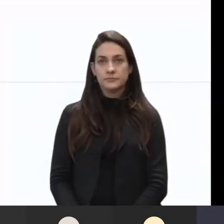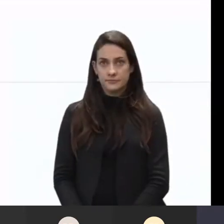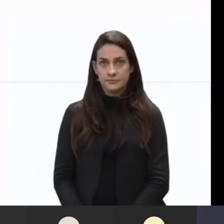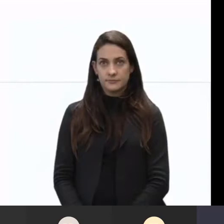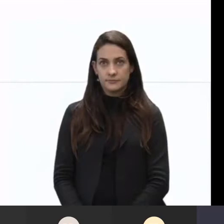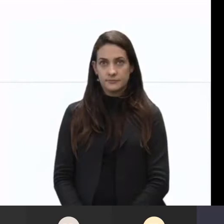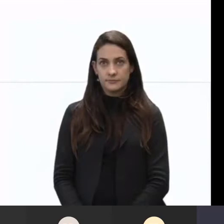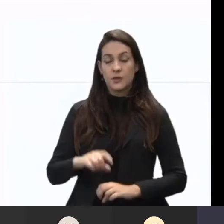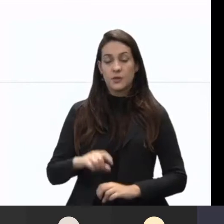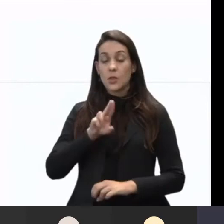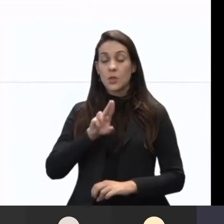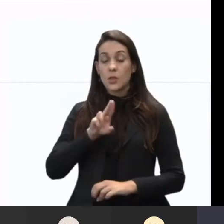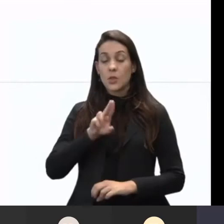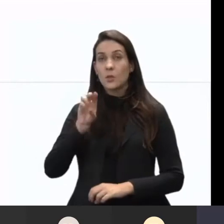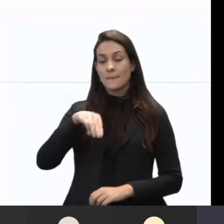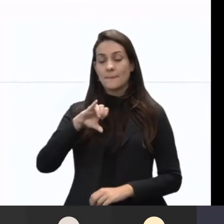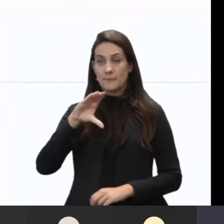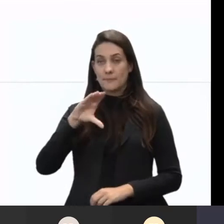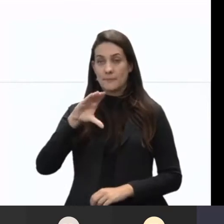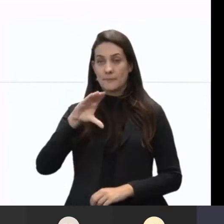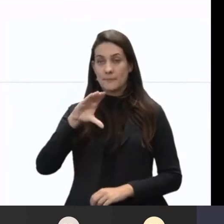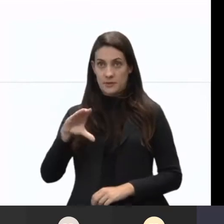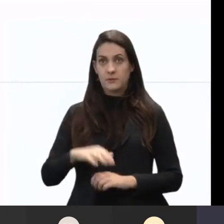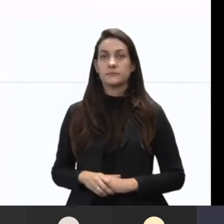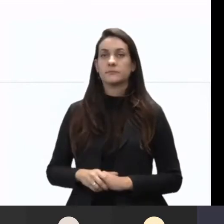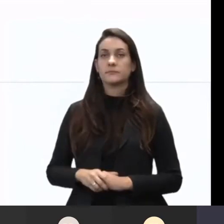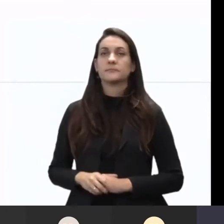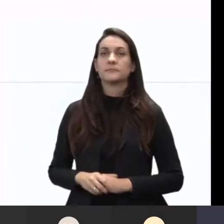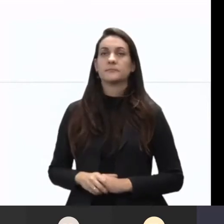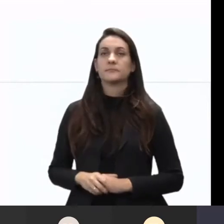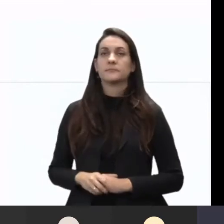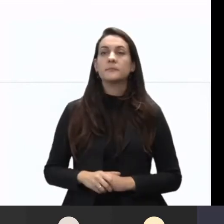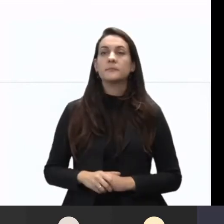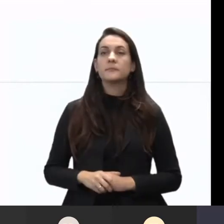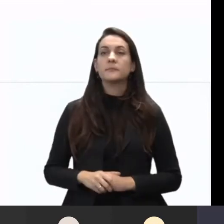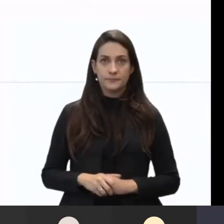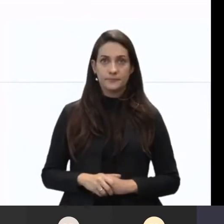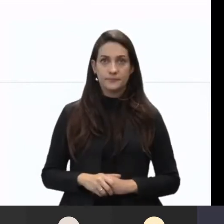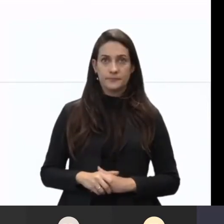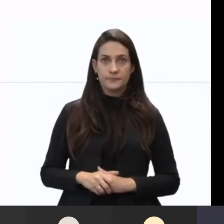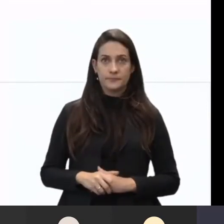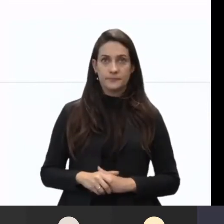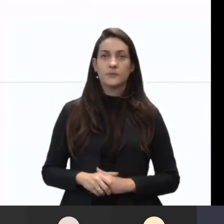de MIC. MIC é a concentração inibitória mínima.